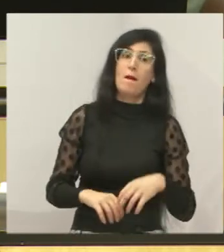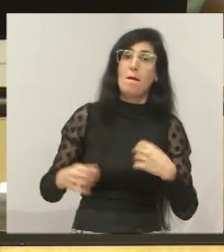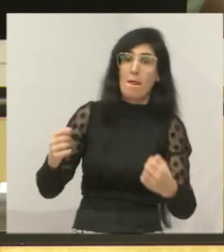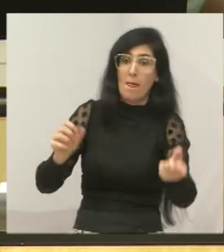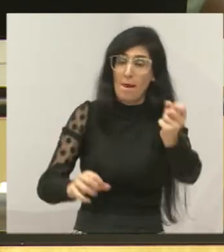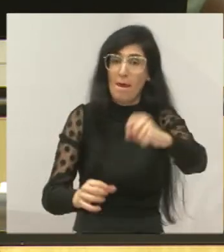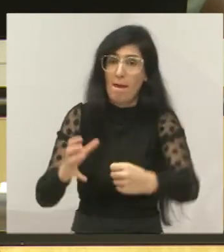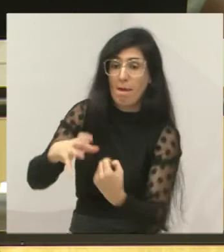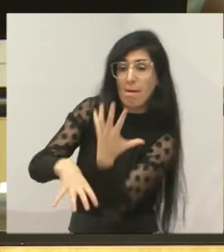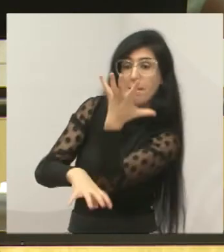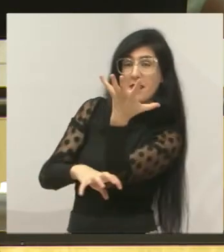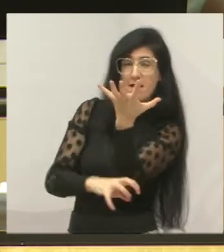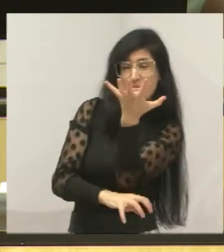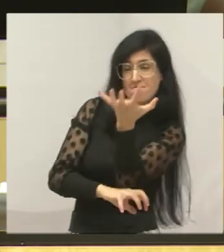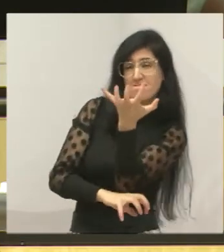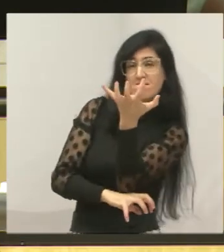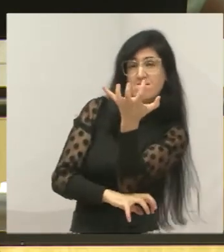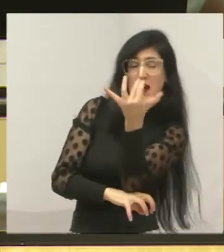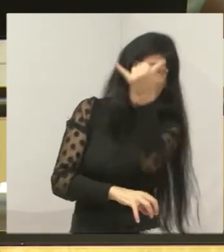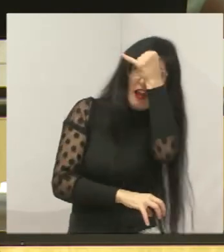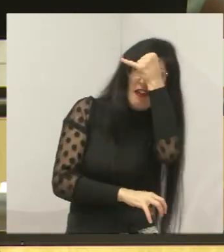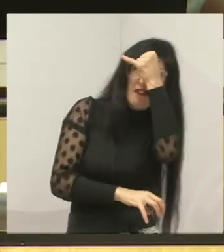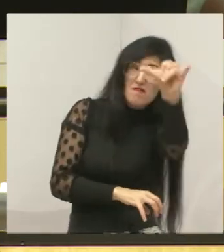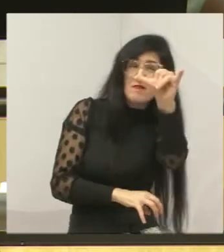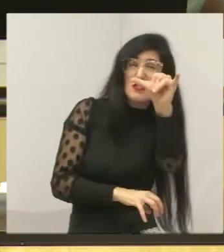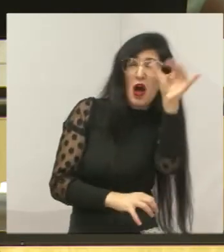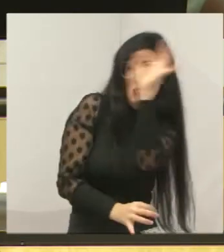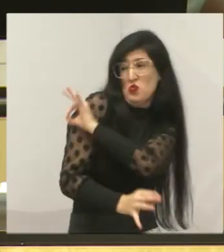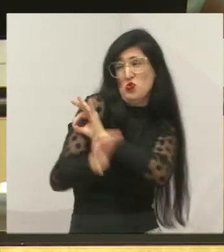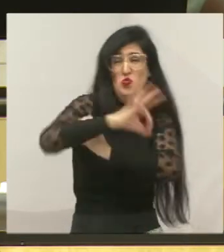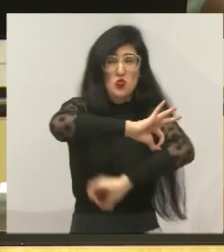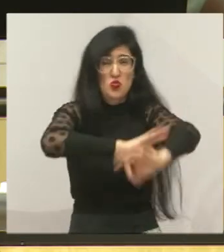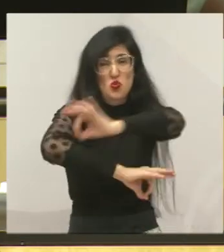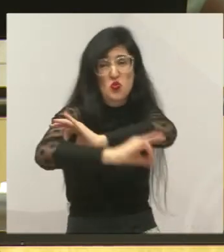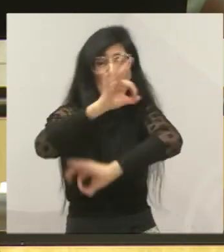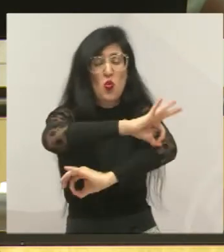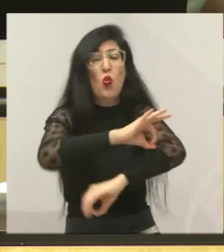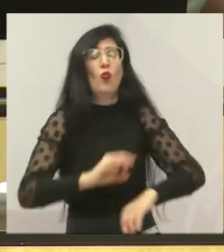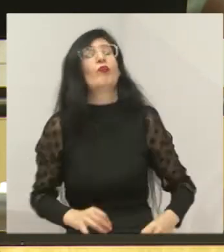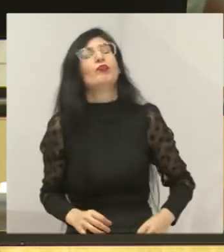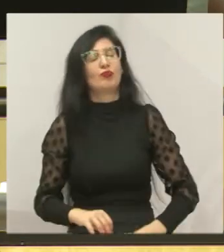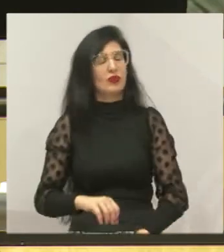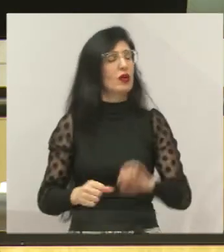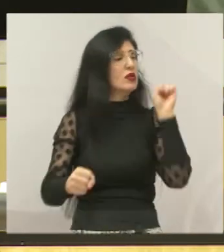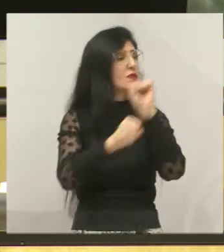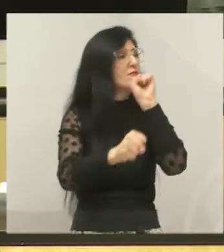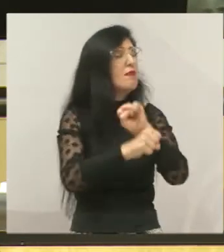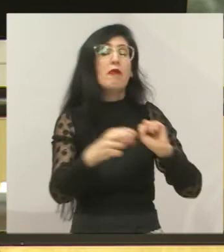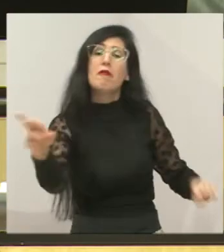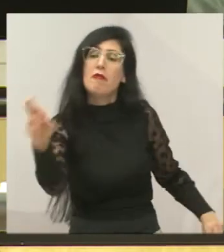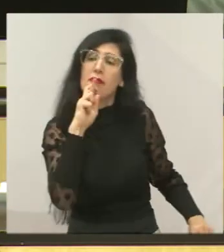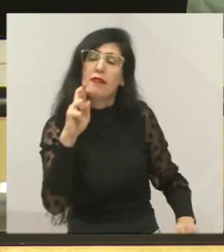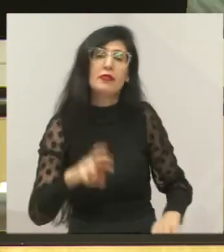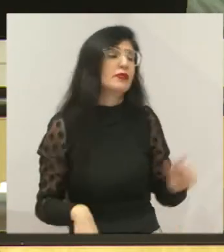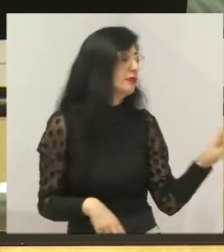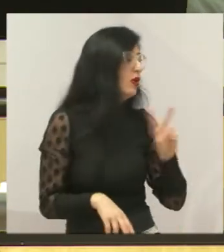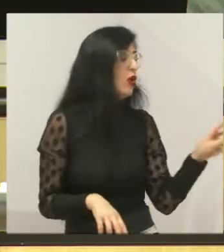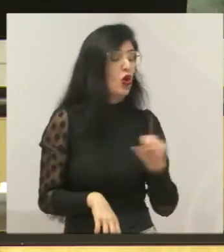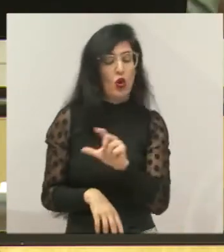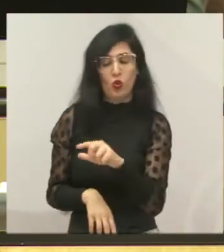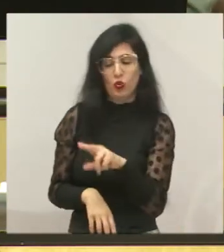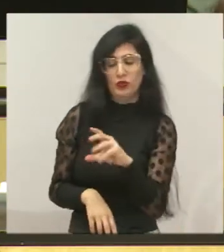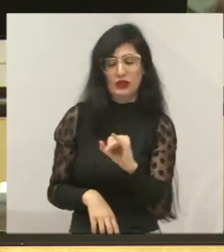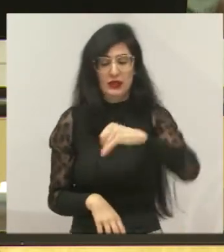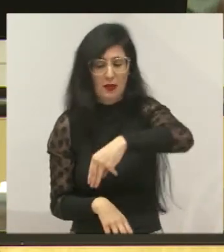produzir efeitos contra os insetos, representará uma forma de ganho de renda para a população da nossa cidade? Aguardo a manifestação. Subscrevemos. Vereadora Lucimar